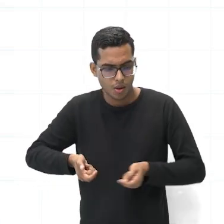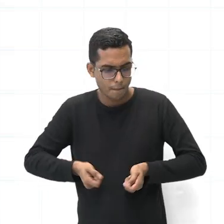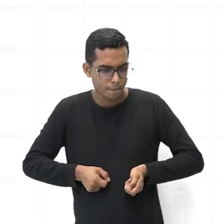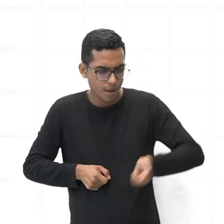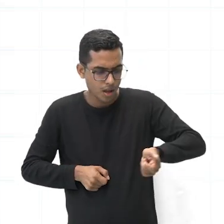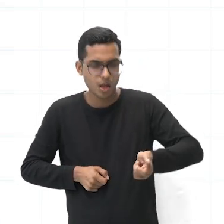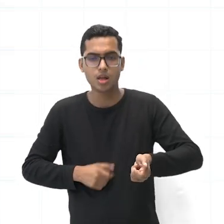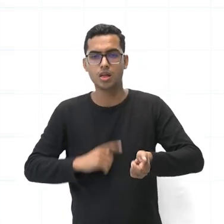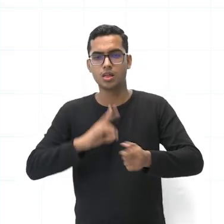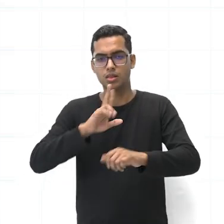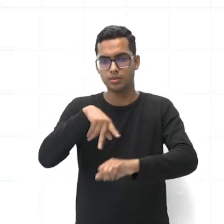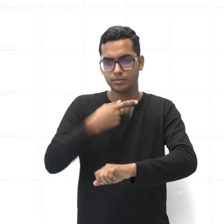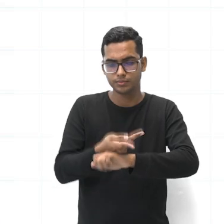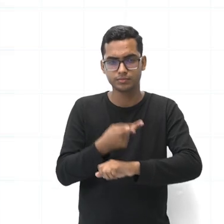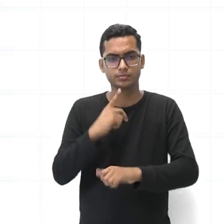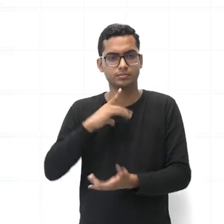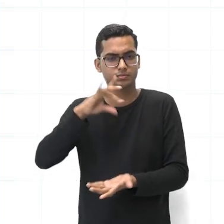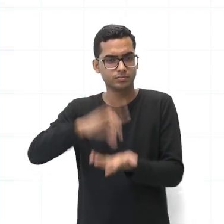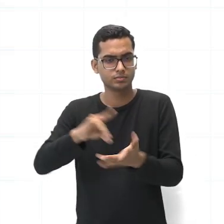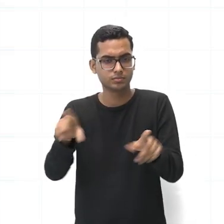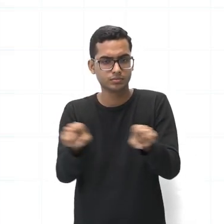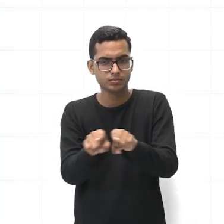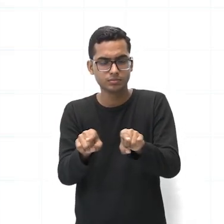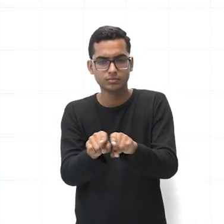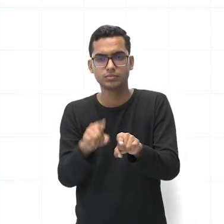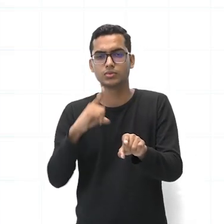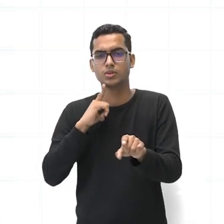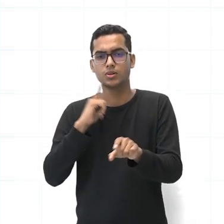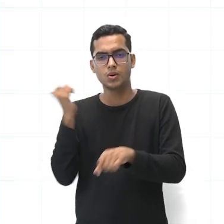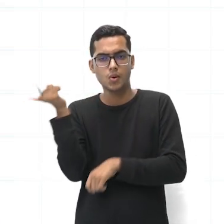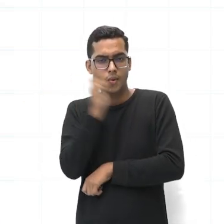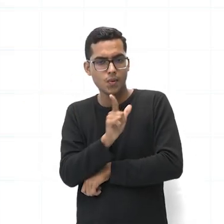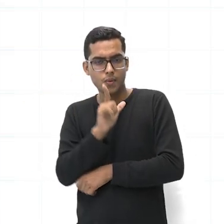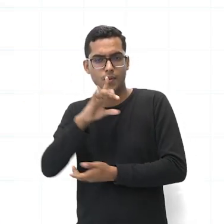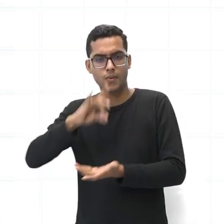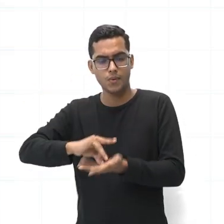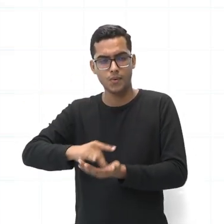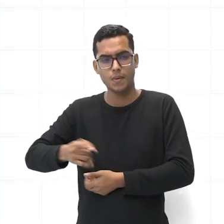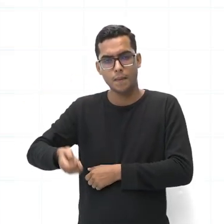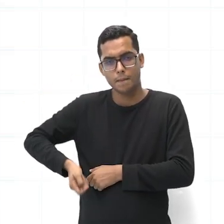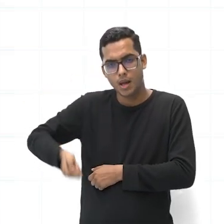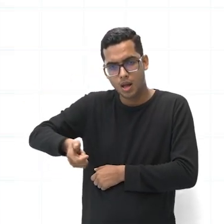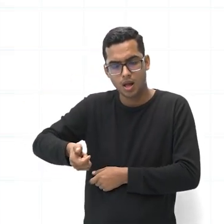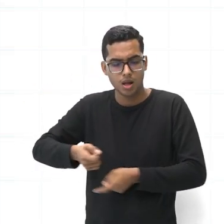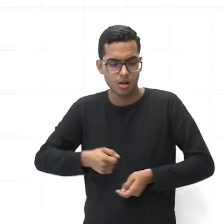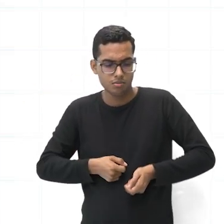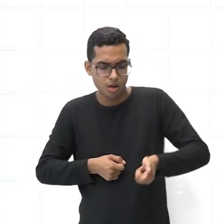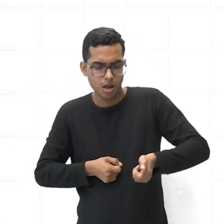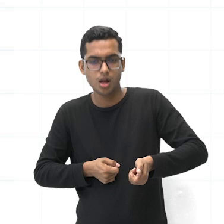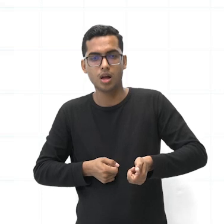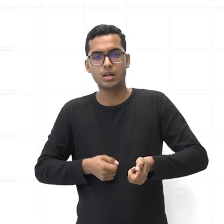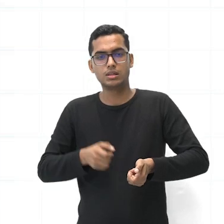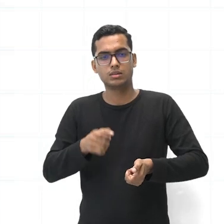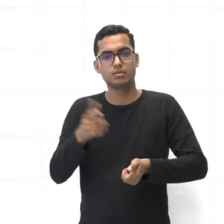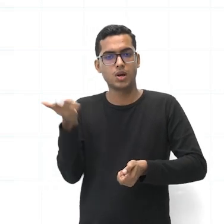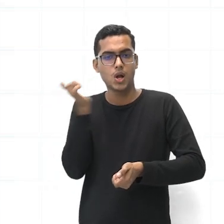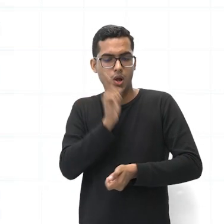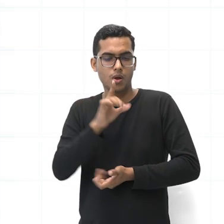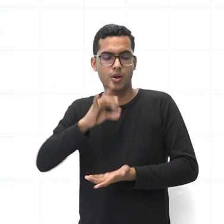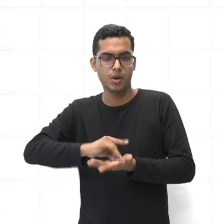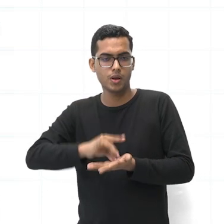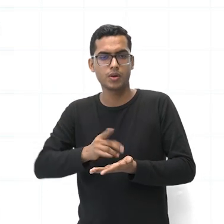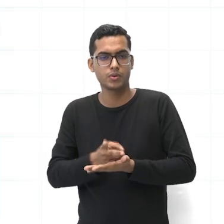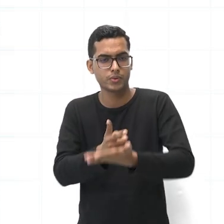por consequência, assim, uma sequência, né, de ida e volta. Caso contrário, ele perde a vez. Outro